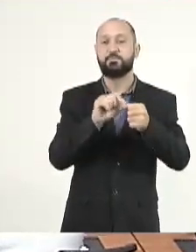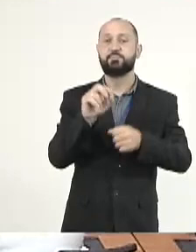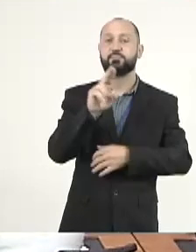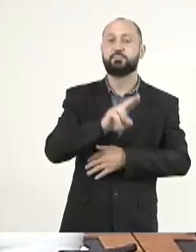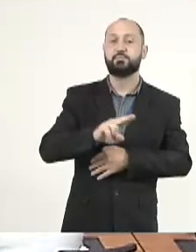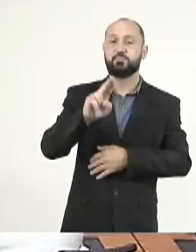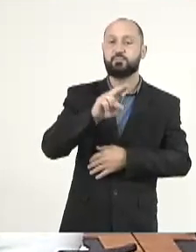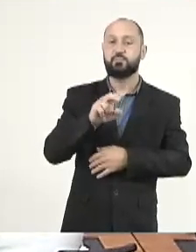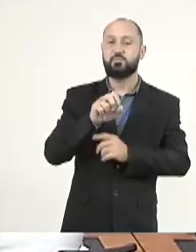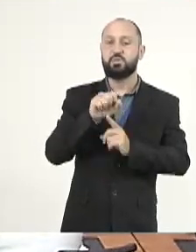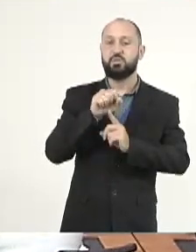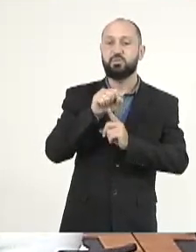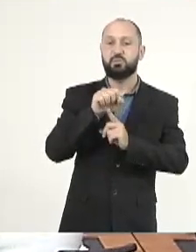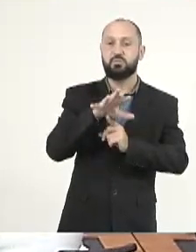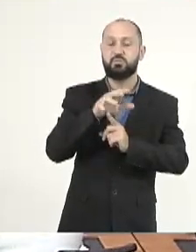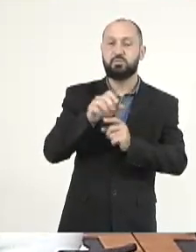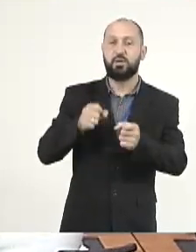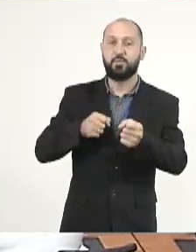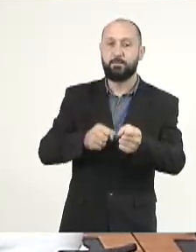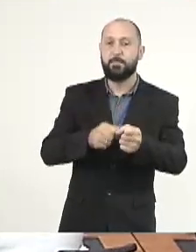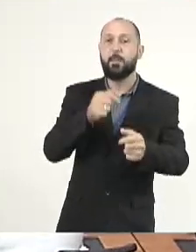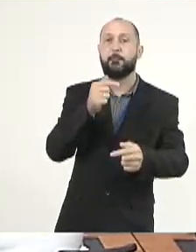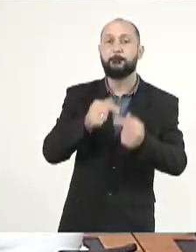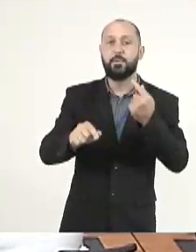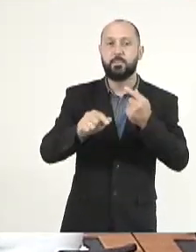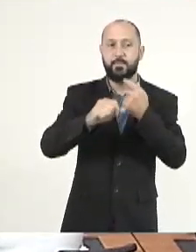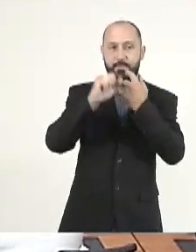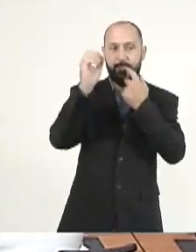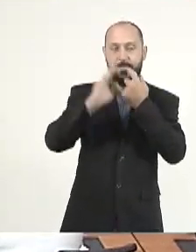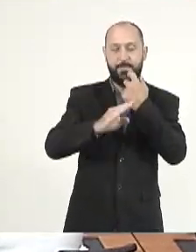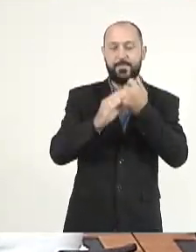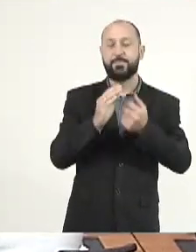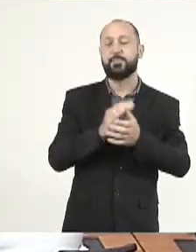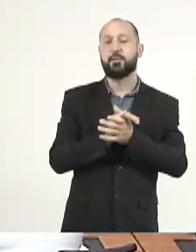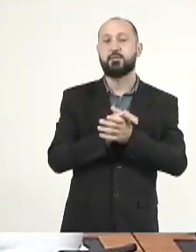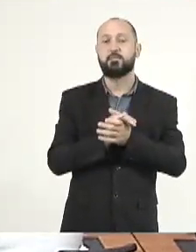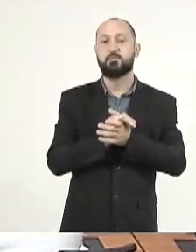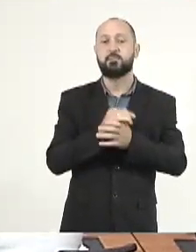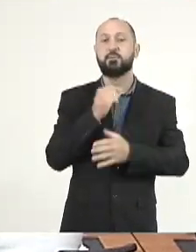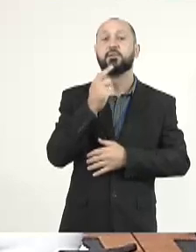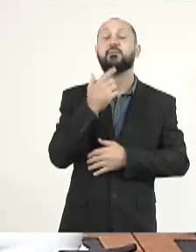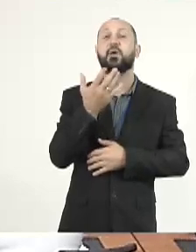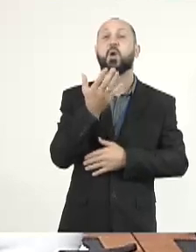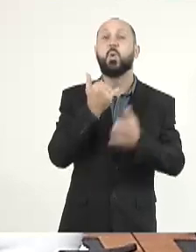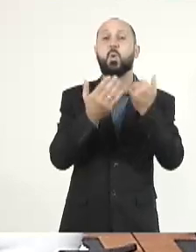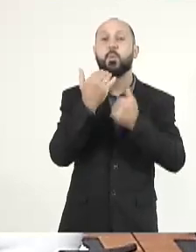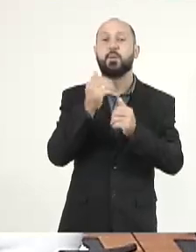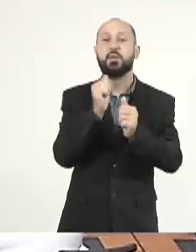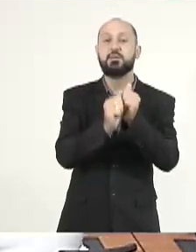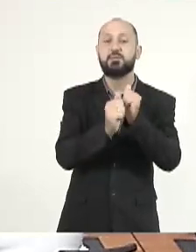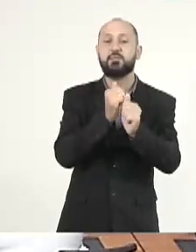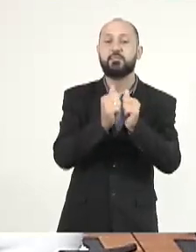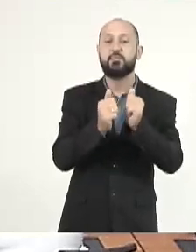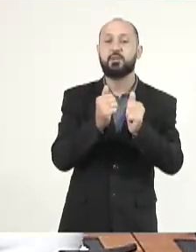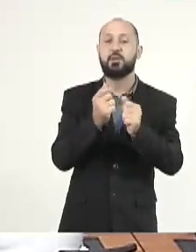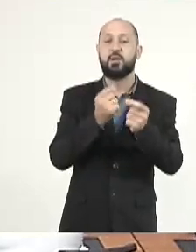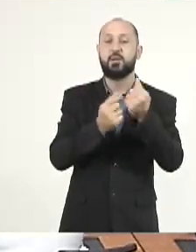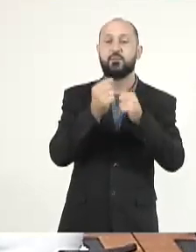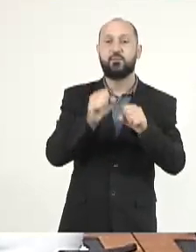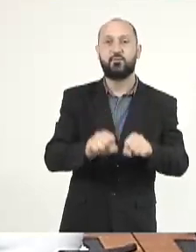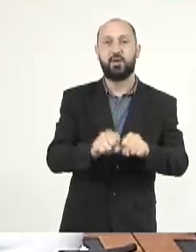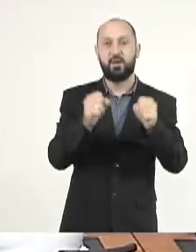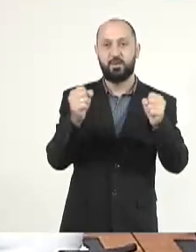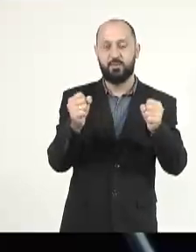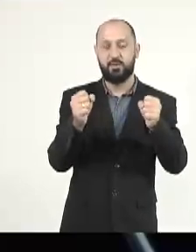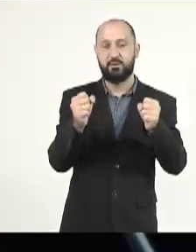utilizado agrotóxicos proibidos aqui no Brasil? Quer dizer, ninguém vai comer esse arroz, vai quebrar a economia